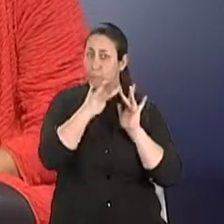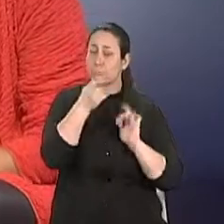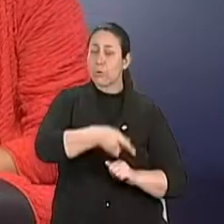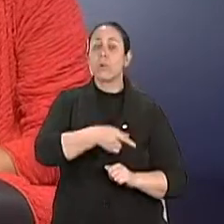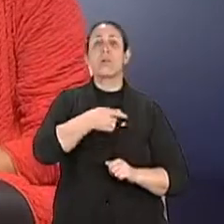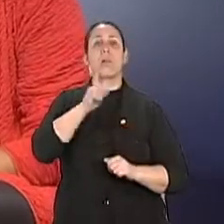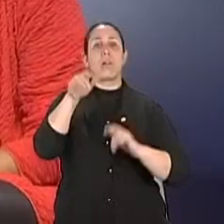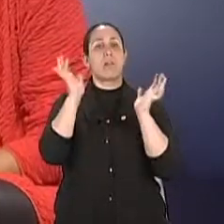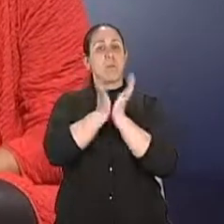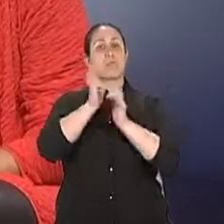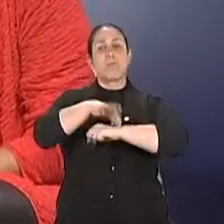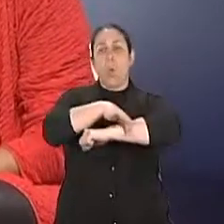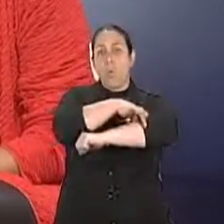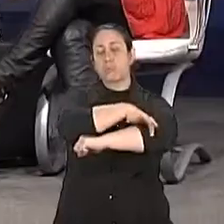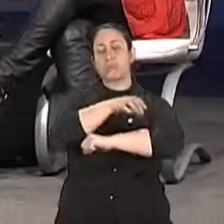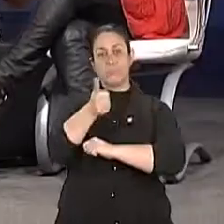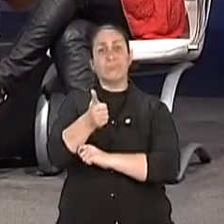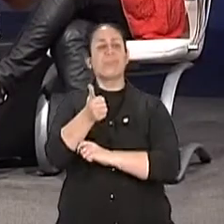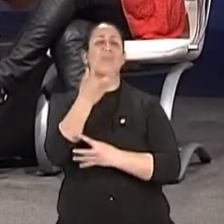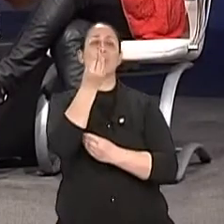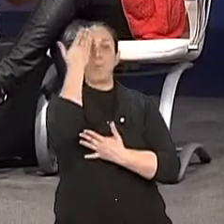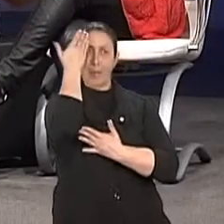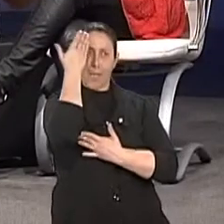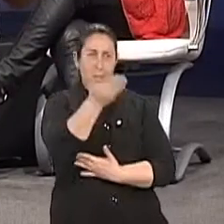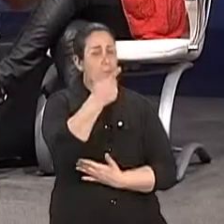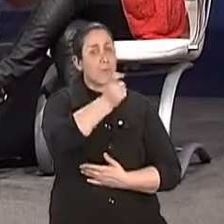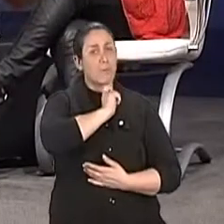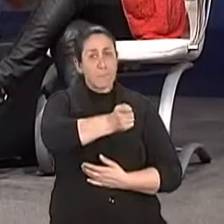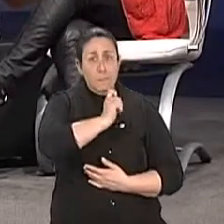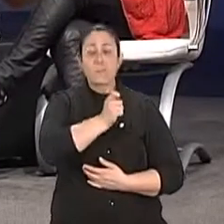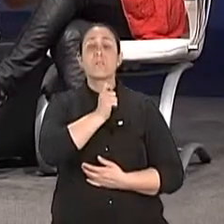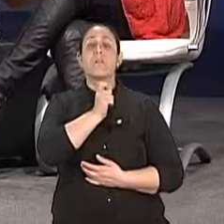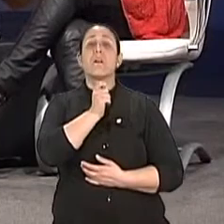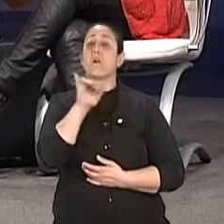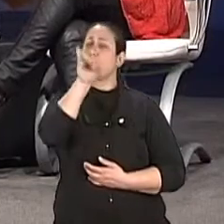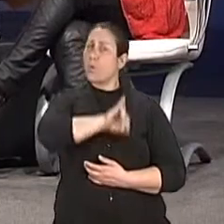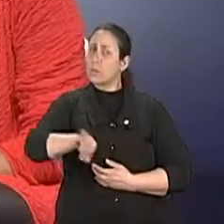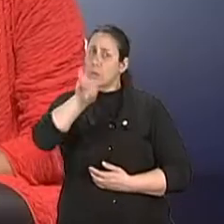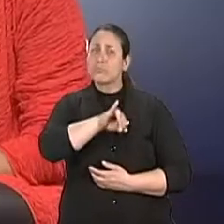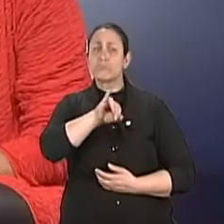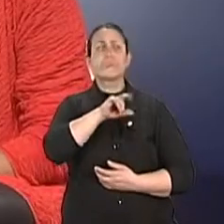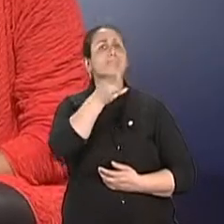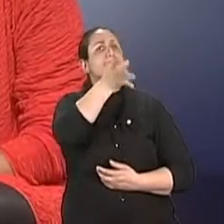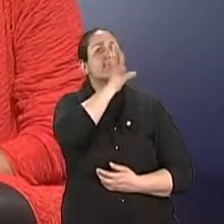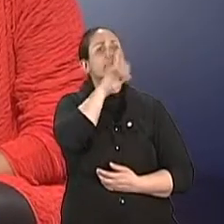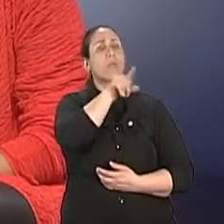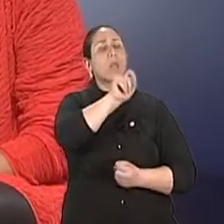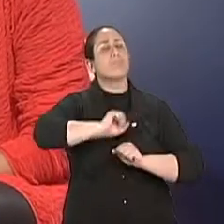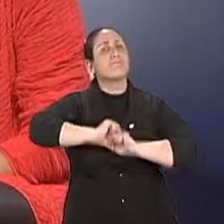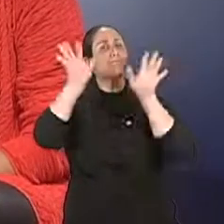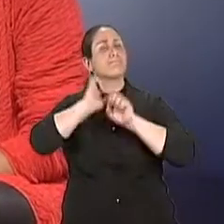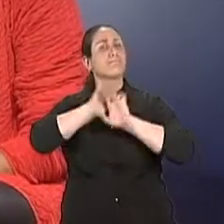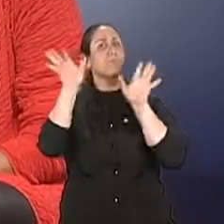3314-3434, Departamento de Ortopedia. Doutor, muito obrigada por essa entrevista. Foi fundamental para nós trazer esses